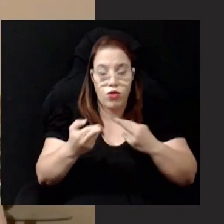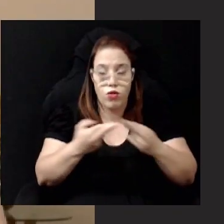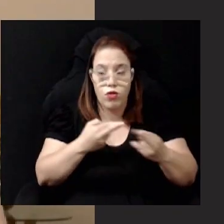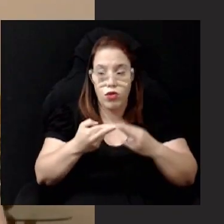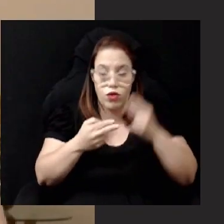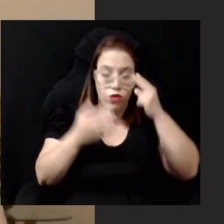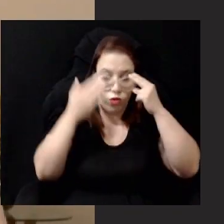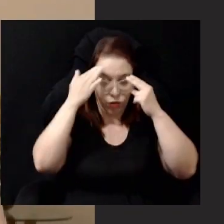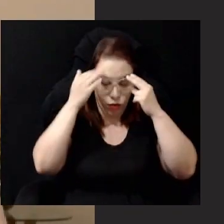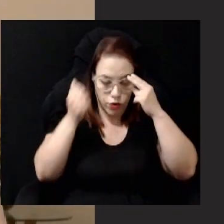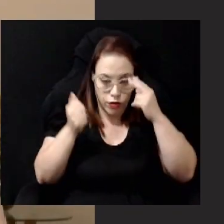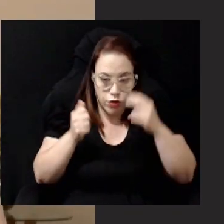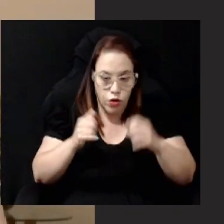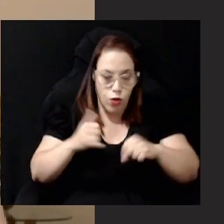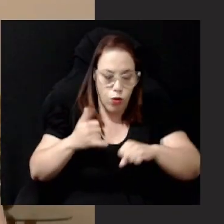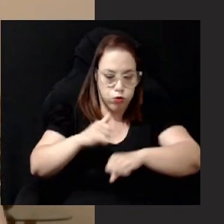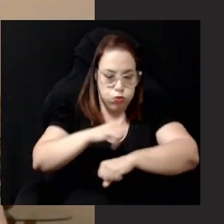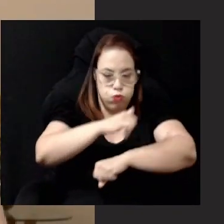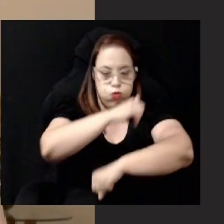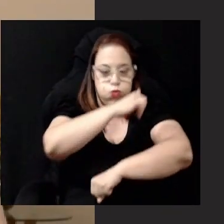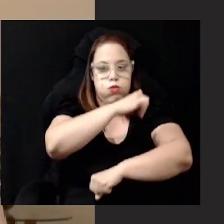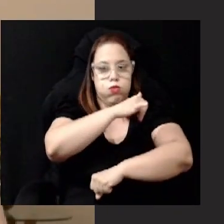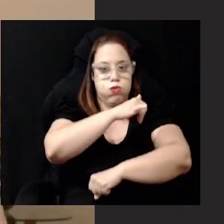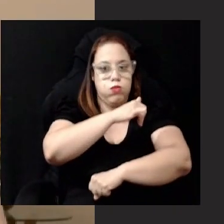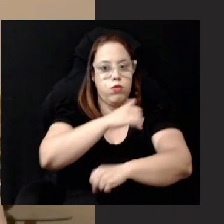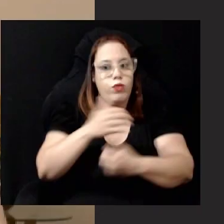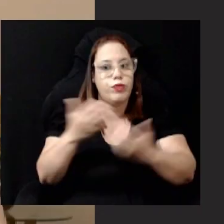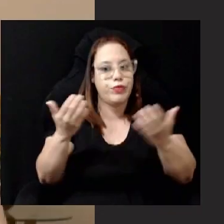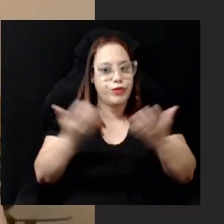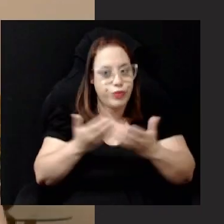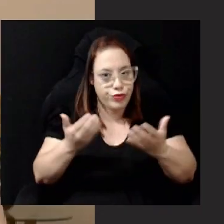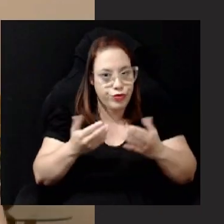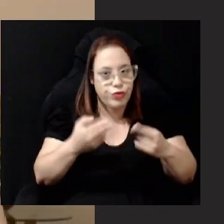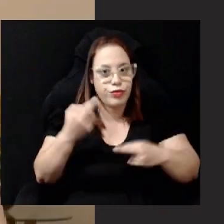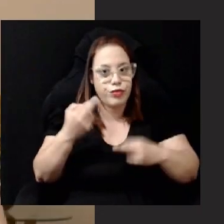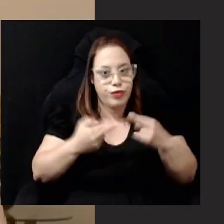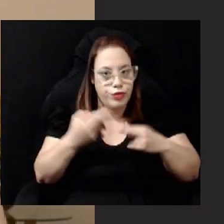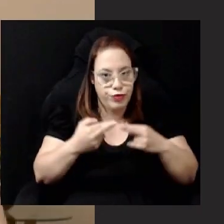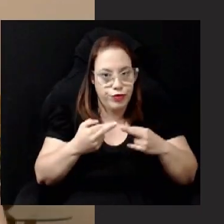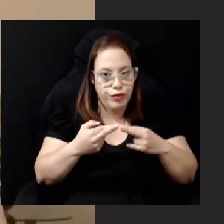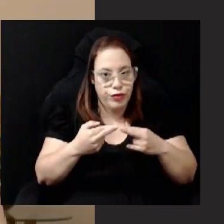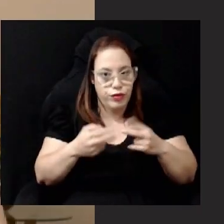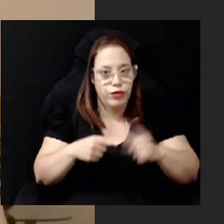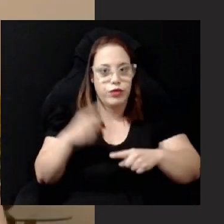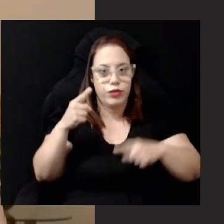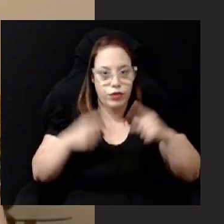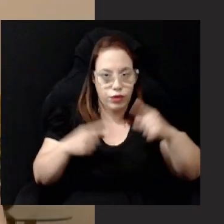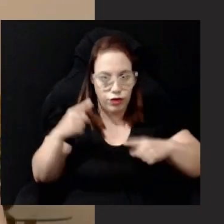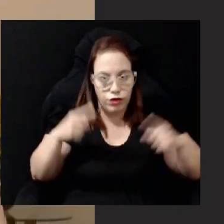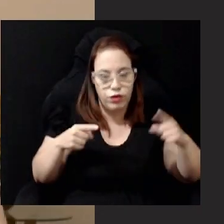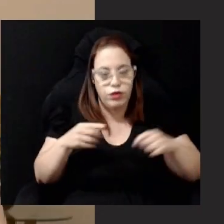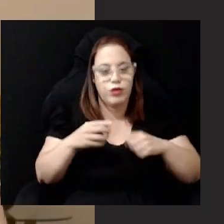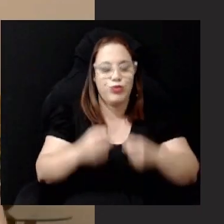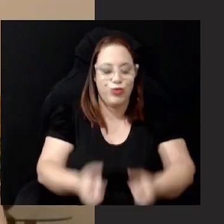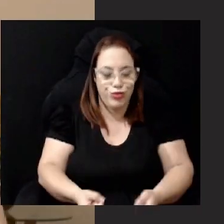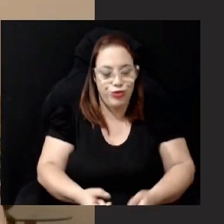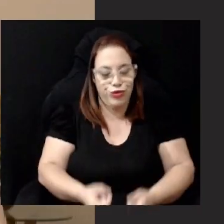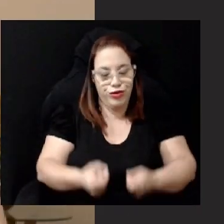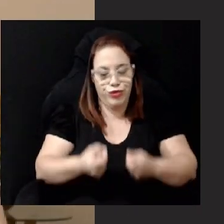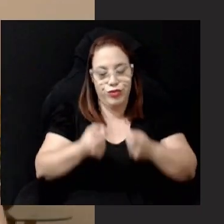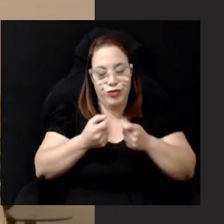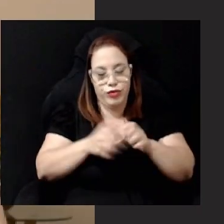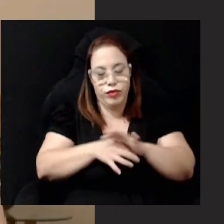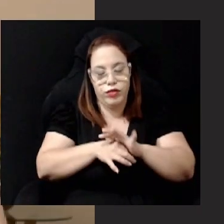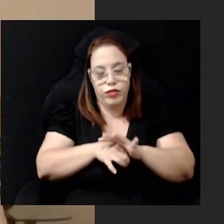relacionado. A gente sabe que obesidade hoje está relacionada ao desenvolvimento de vários tipos diferentes de câncer,